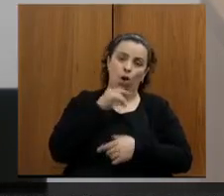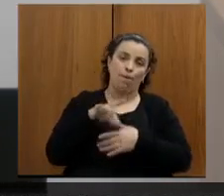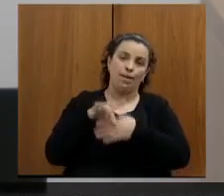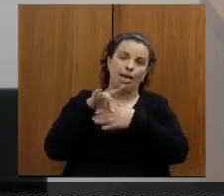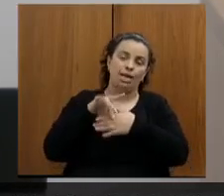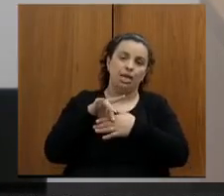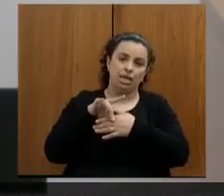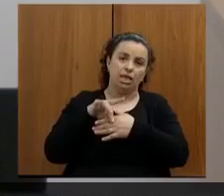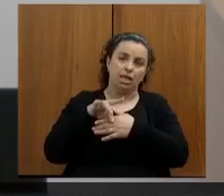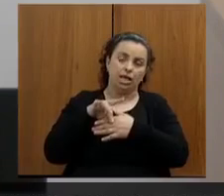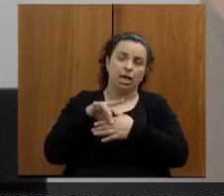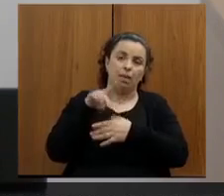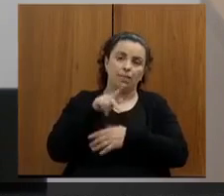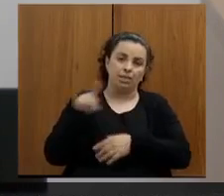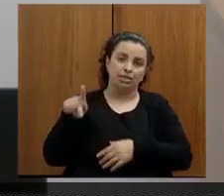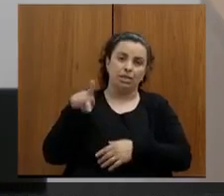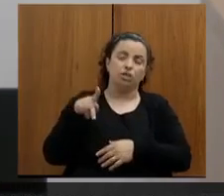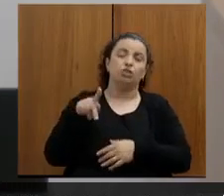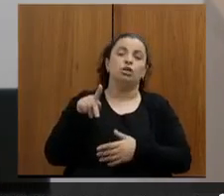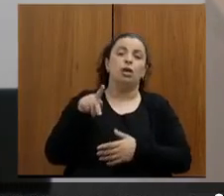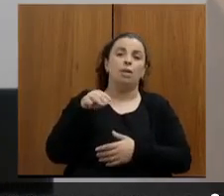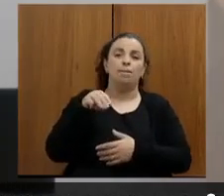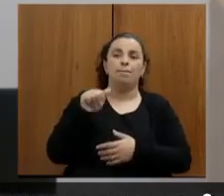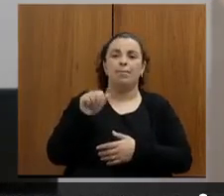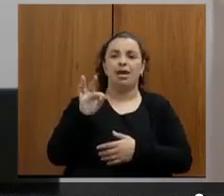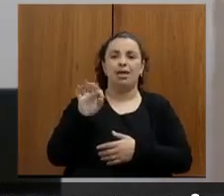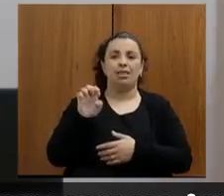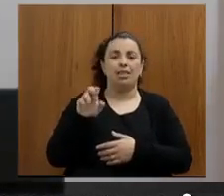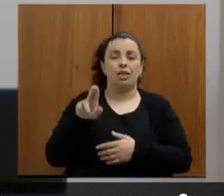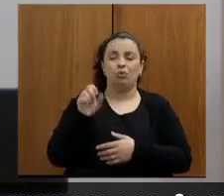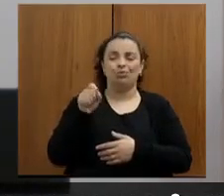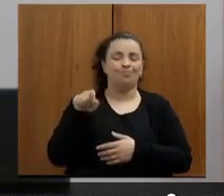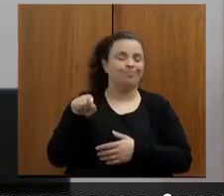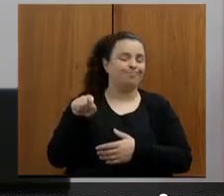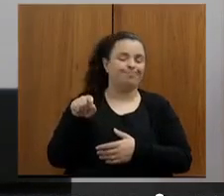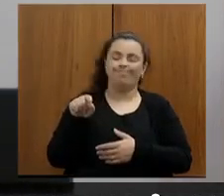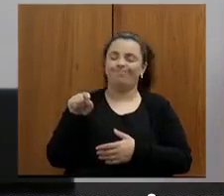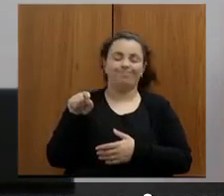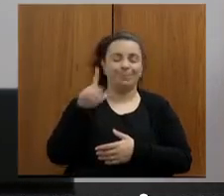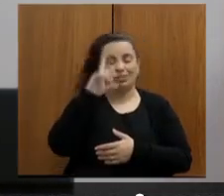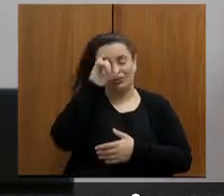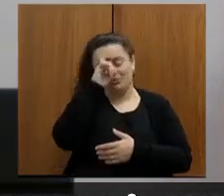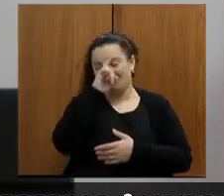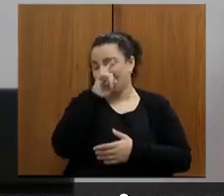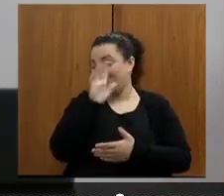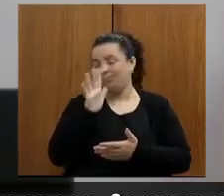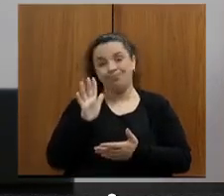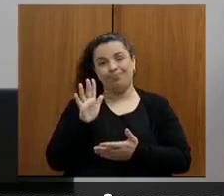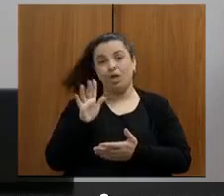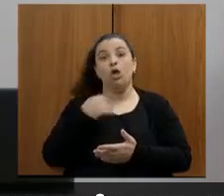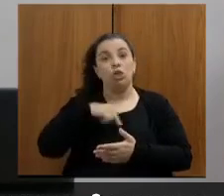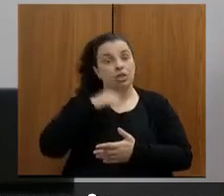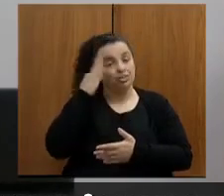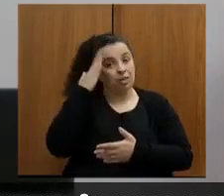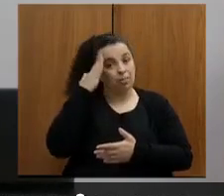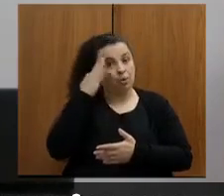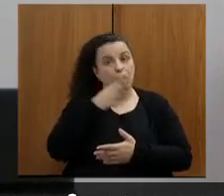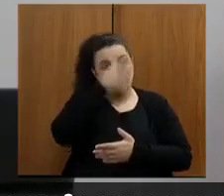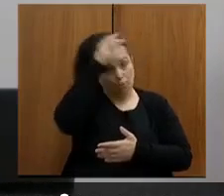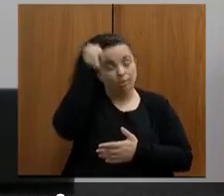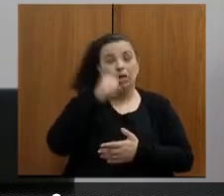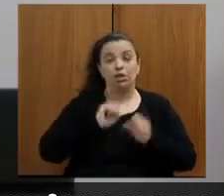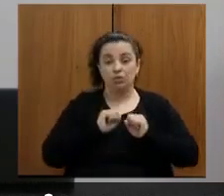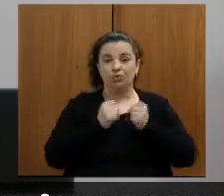dos dos outros secretários e chefes de polícia então a gente sabe que o comandante aldu coberto tem feito todos os esforços